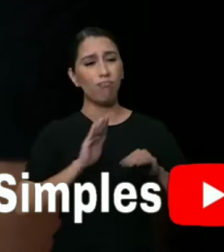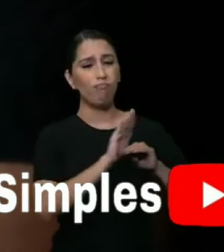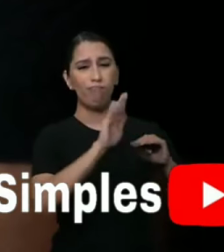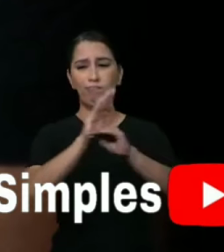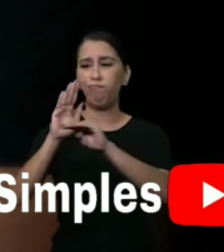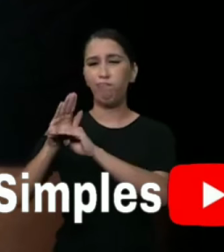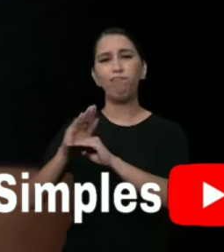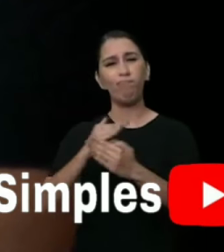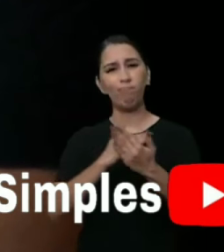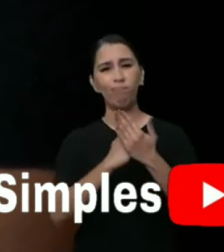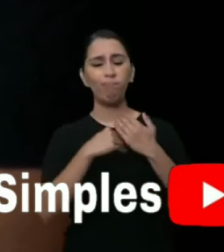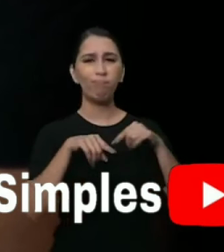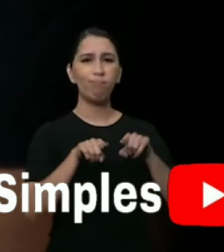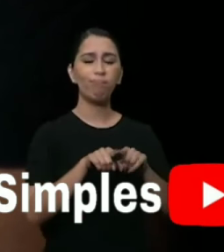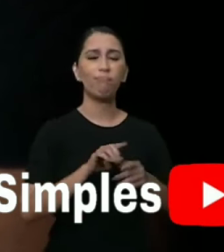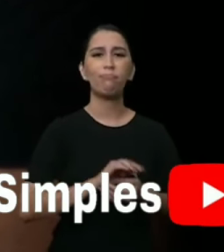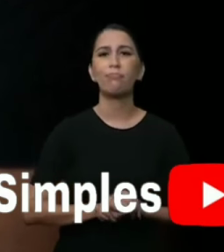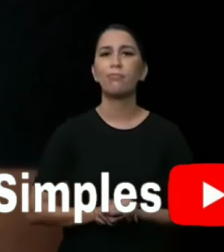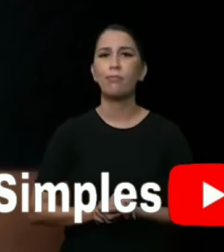Nós, nordestinos, somos